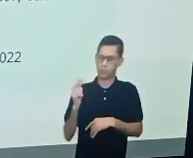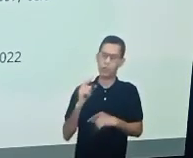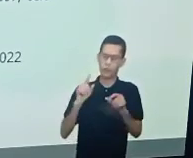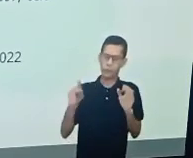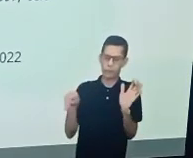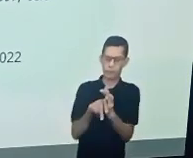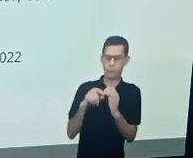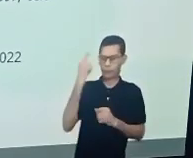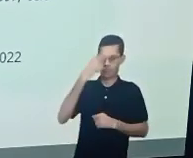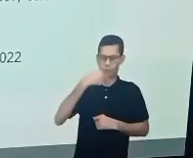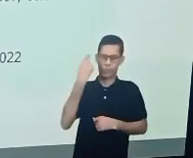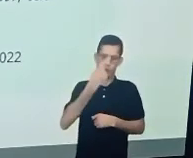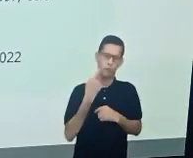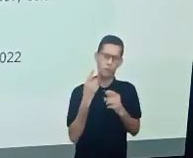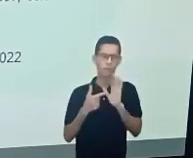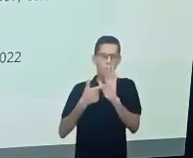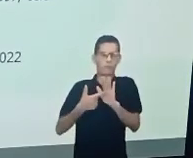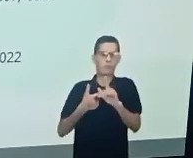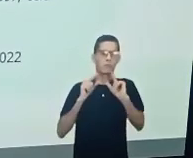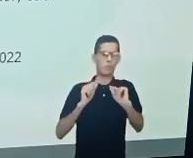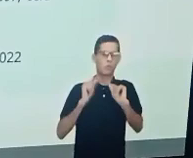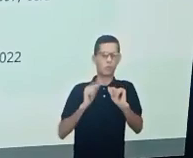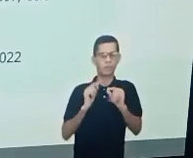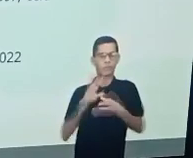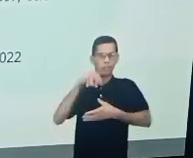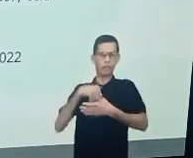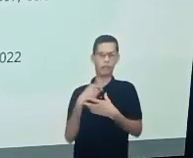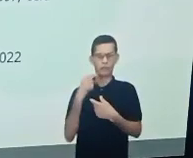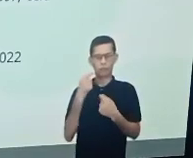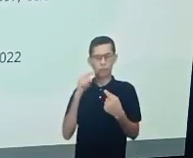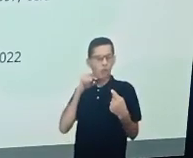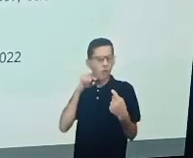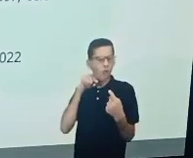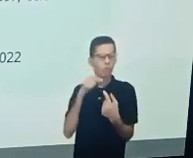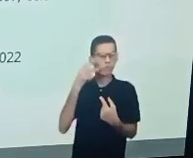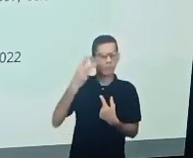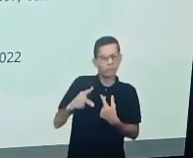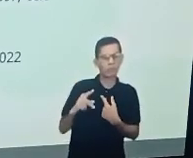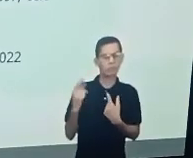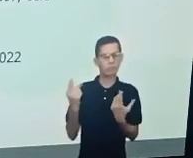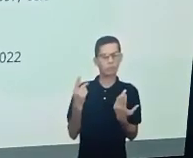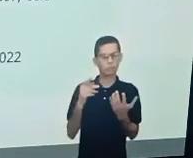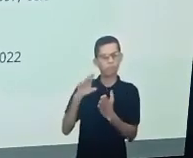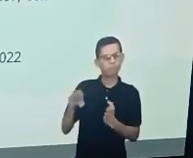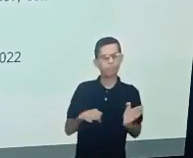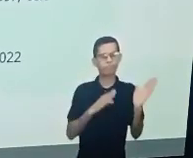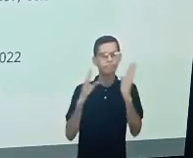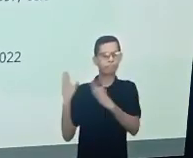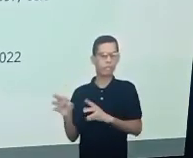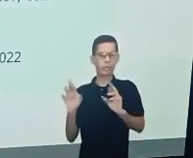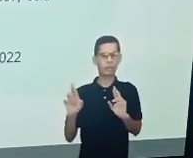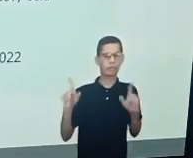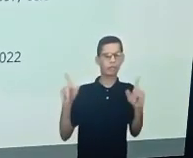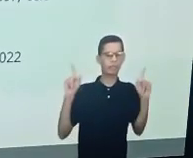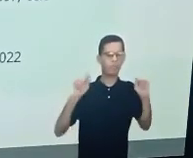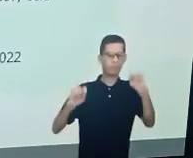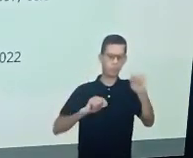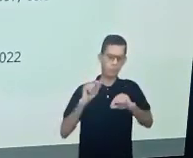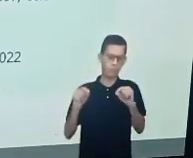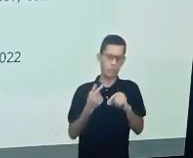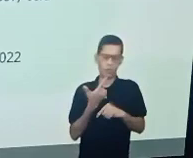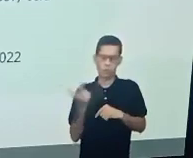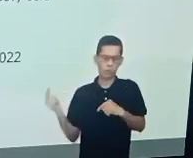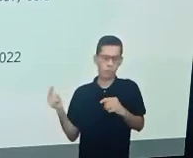ele o que é relativo a essas jornadas, tá? E ele, diferente do outro, não tem constituição de jornada, ele